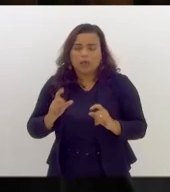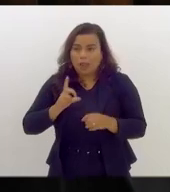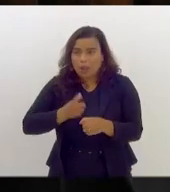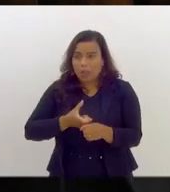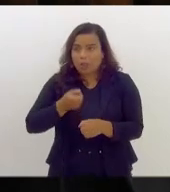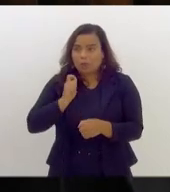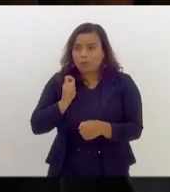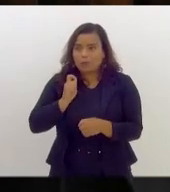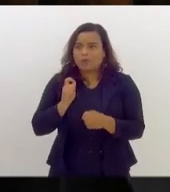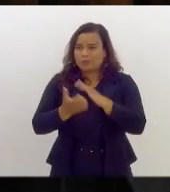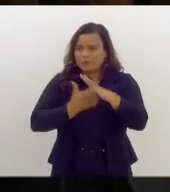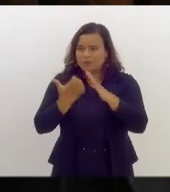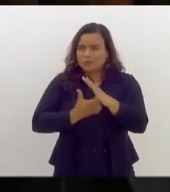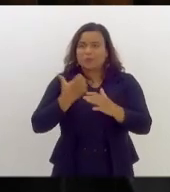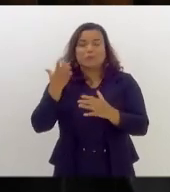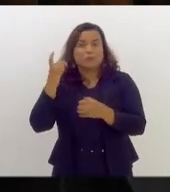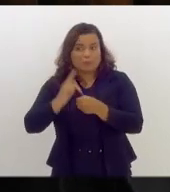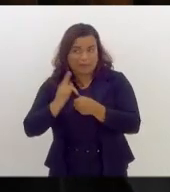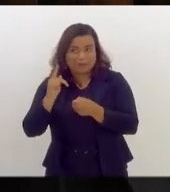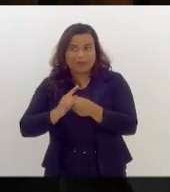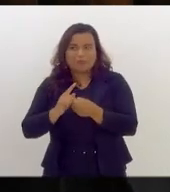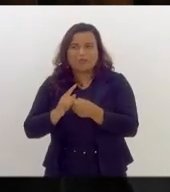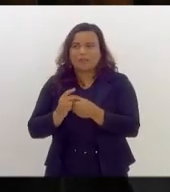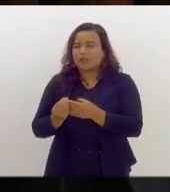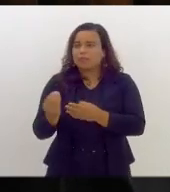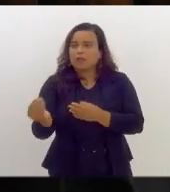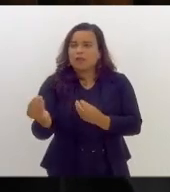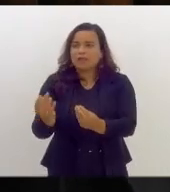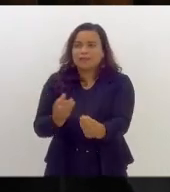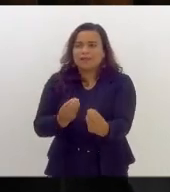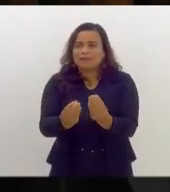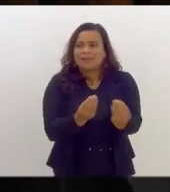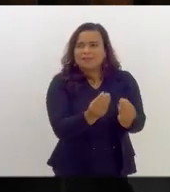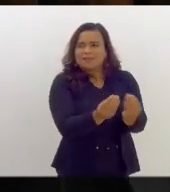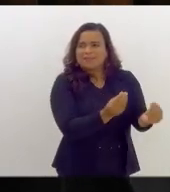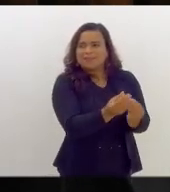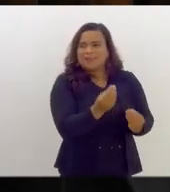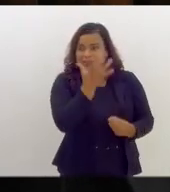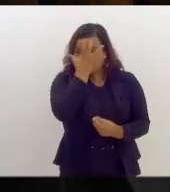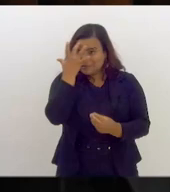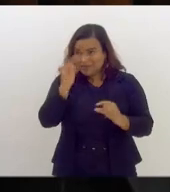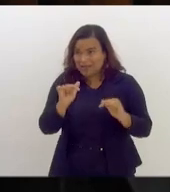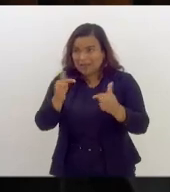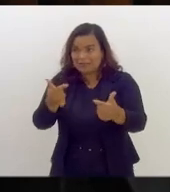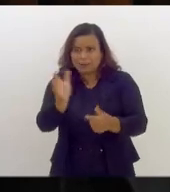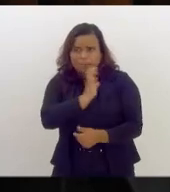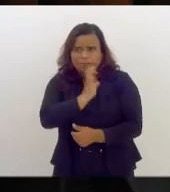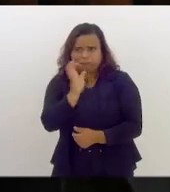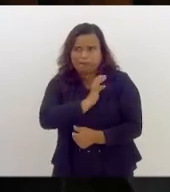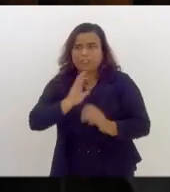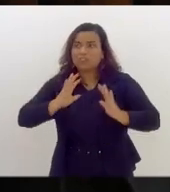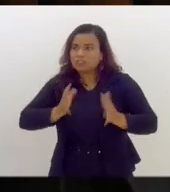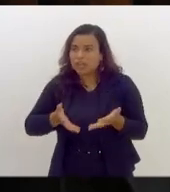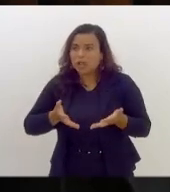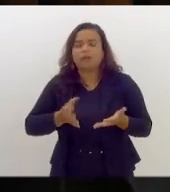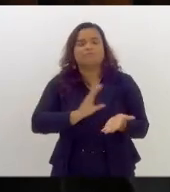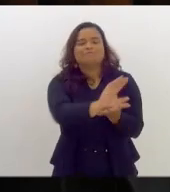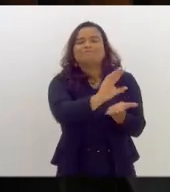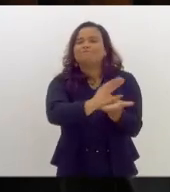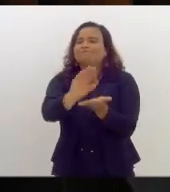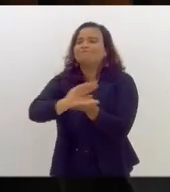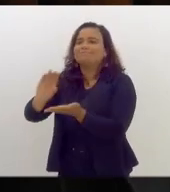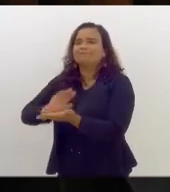lucro da Petrobras e dá para os seus ricos acionistas e como é que